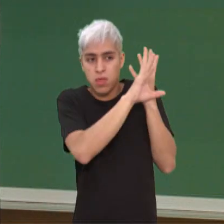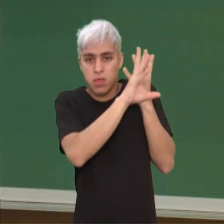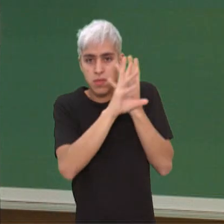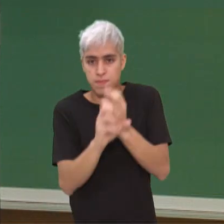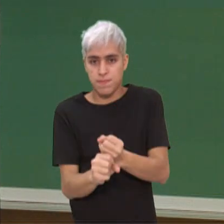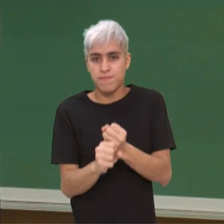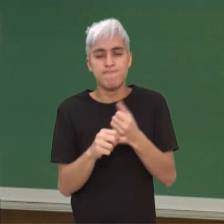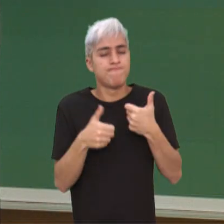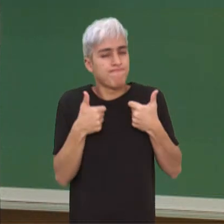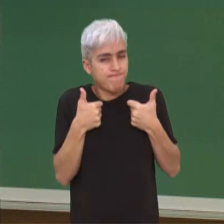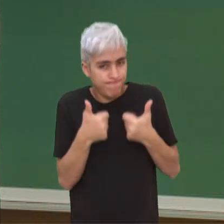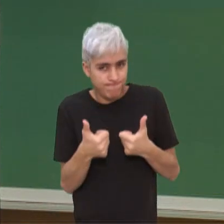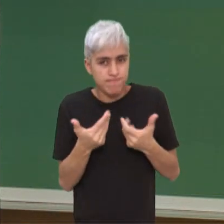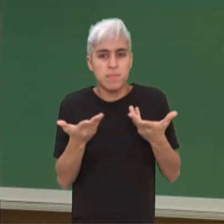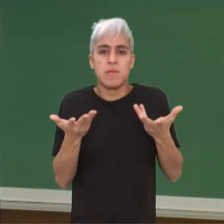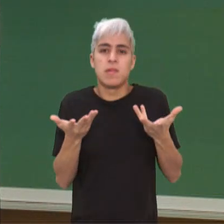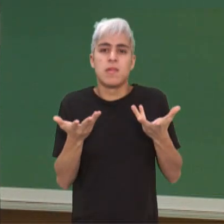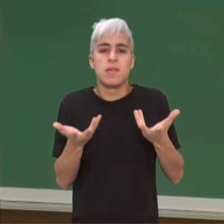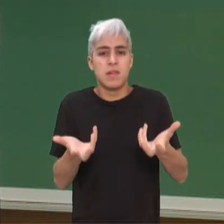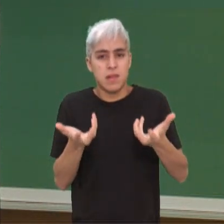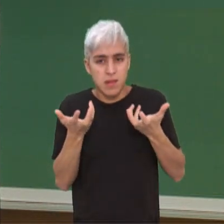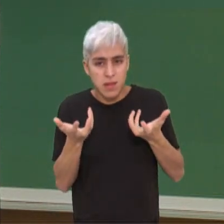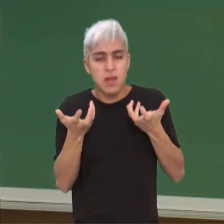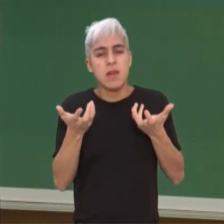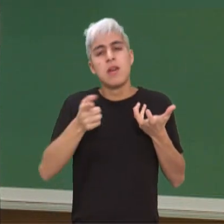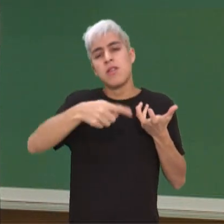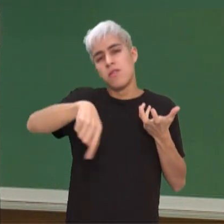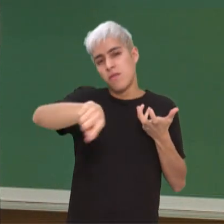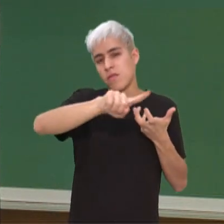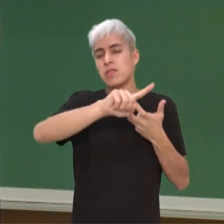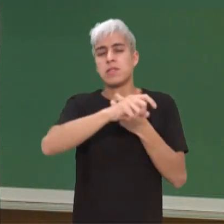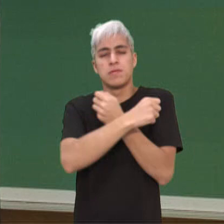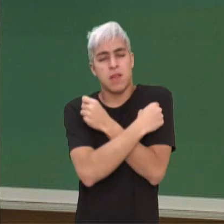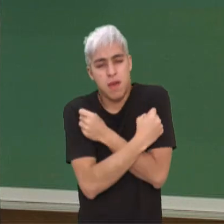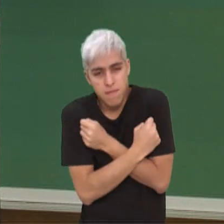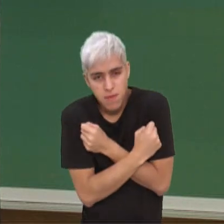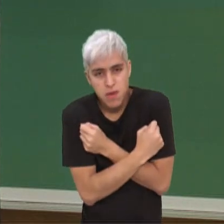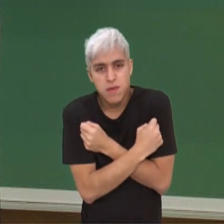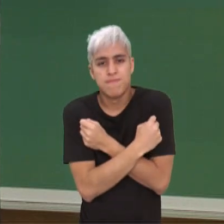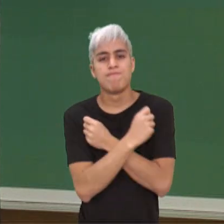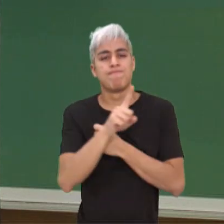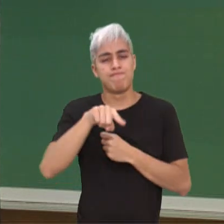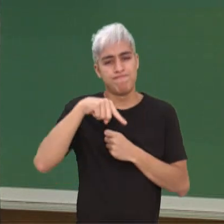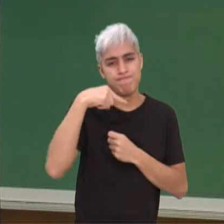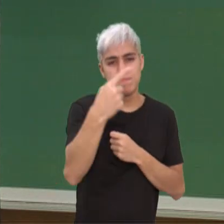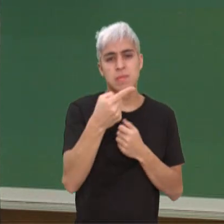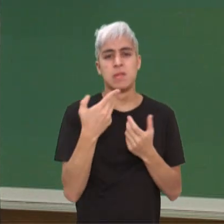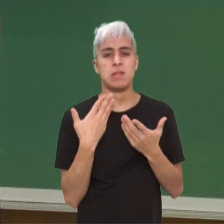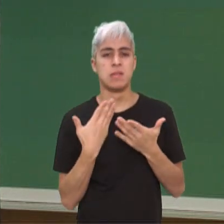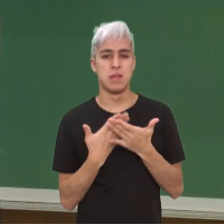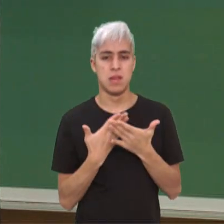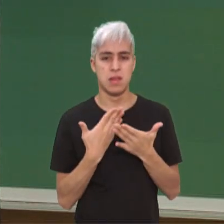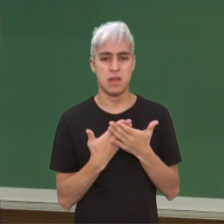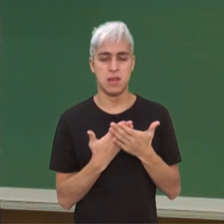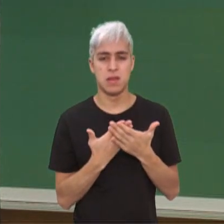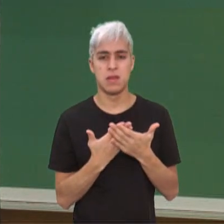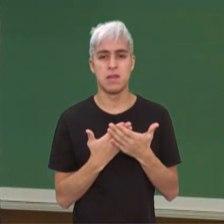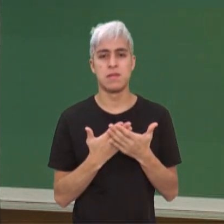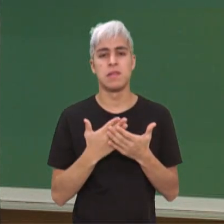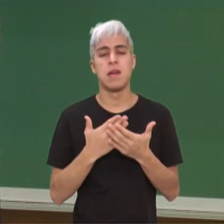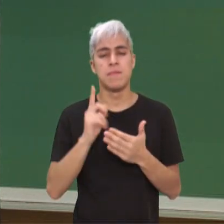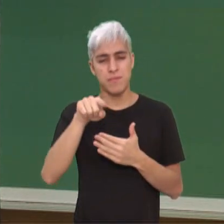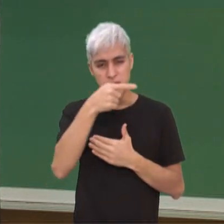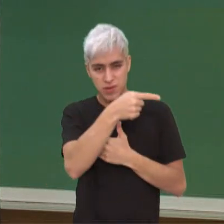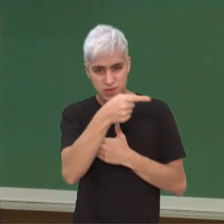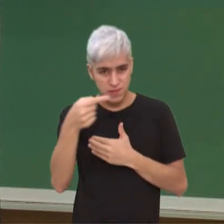hoje, ok? Eu quero deixar você aí um grande abraço e nós voltamos na próxima